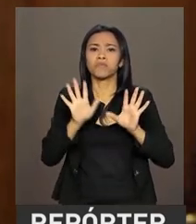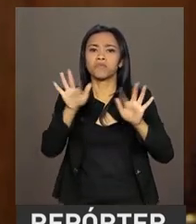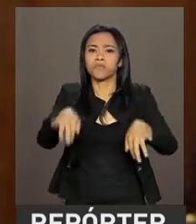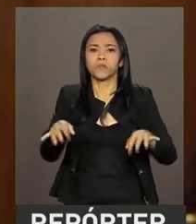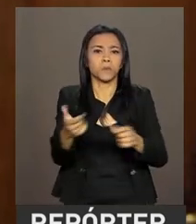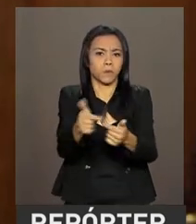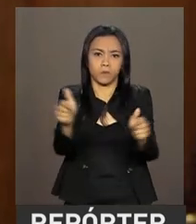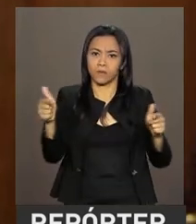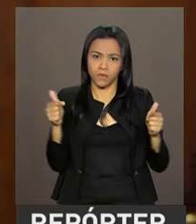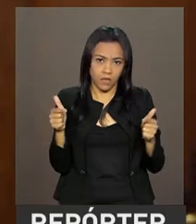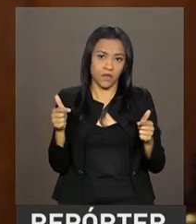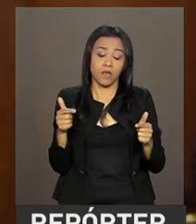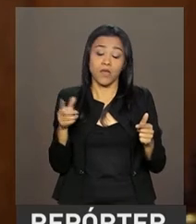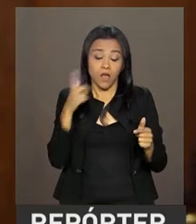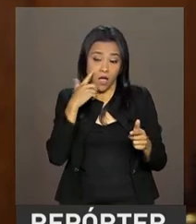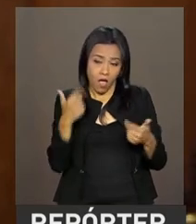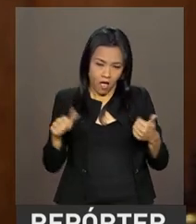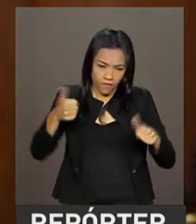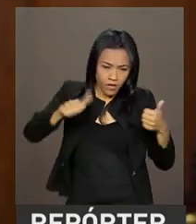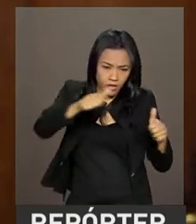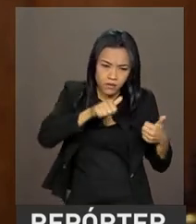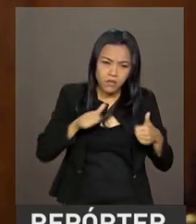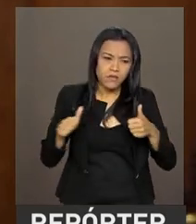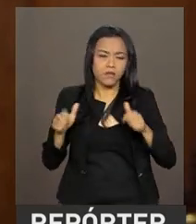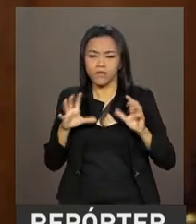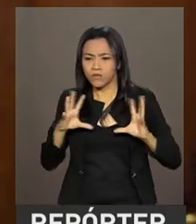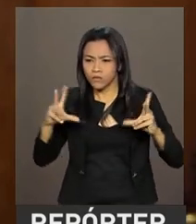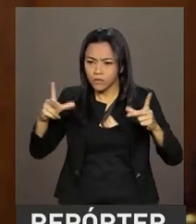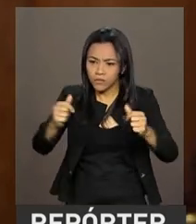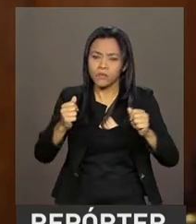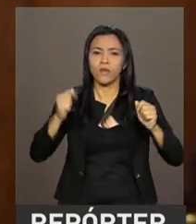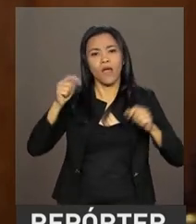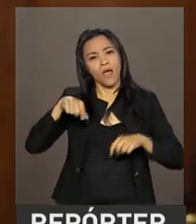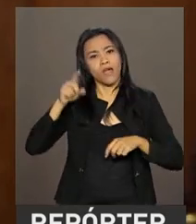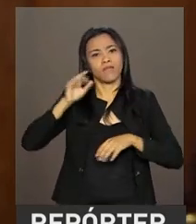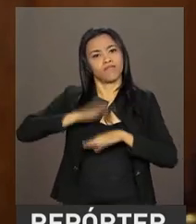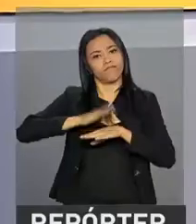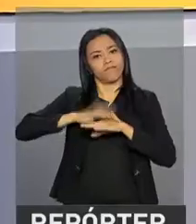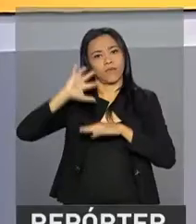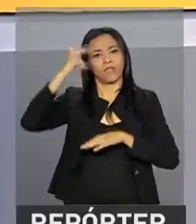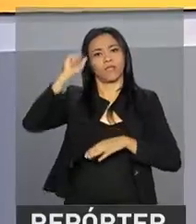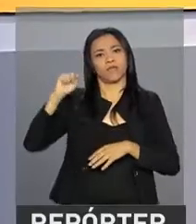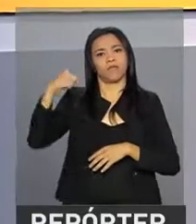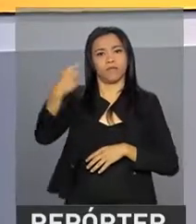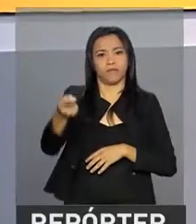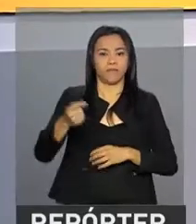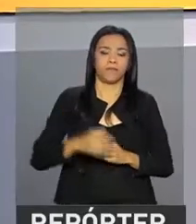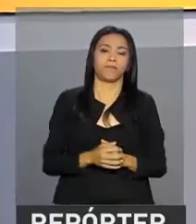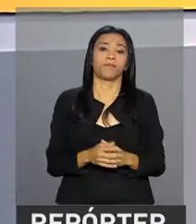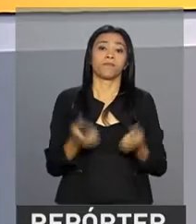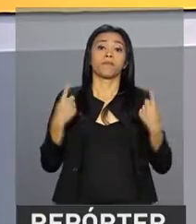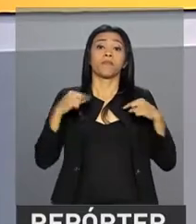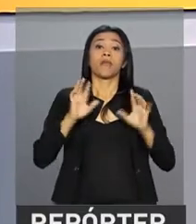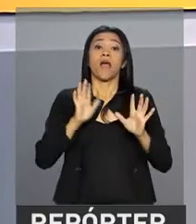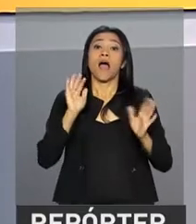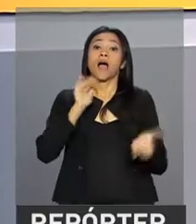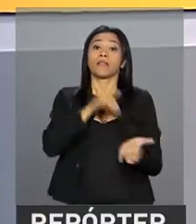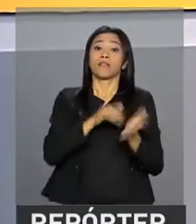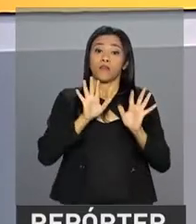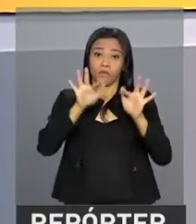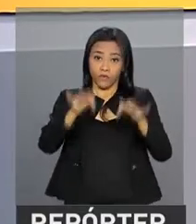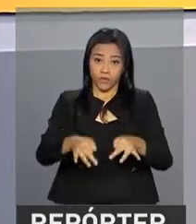isso a após a avaliação do estado maior conjunto é que essa decisão será tomada até o fim de setembro